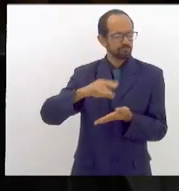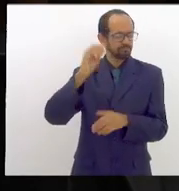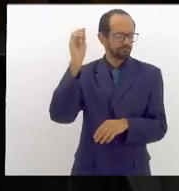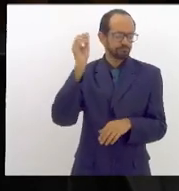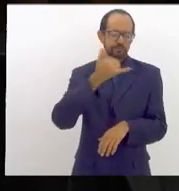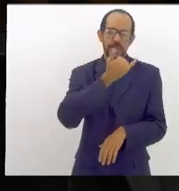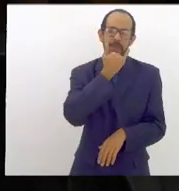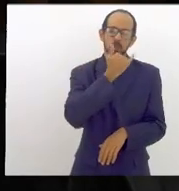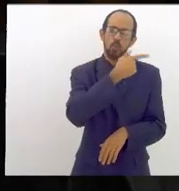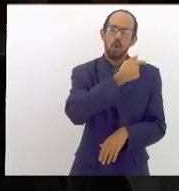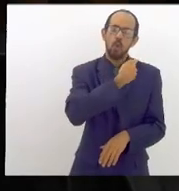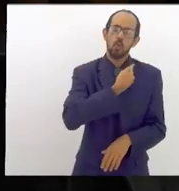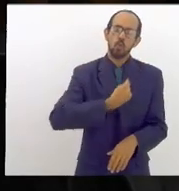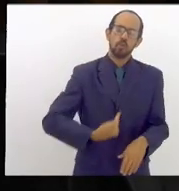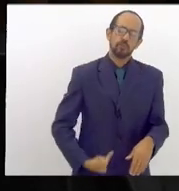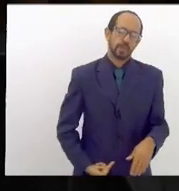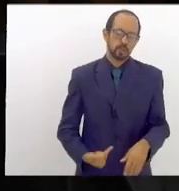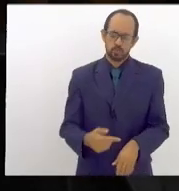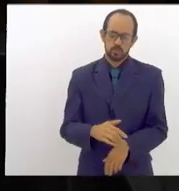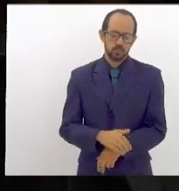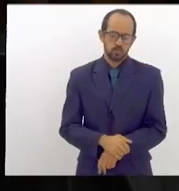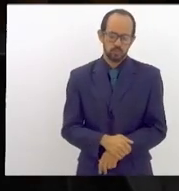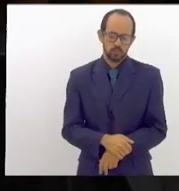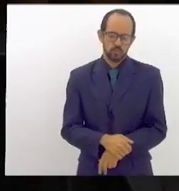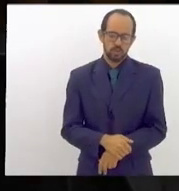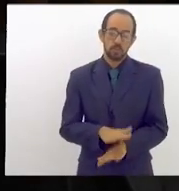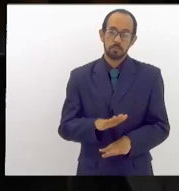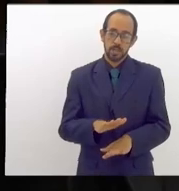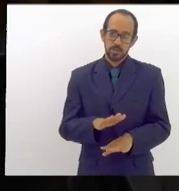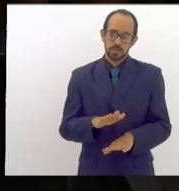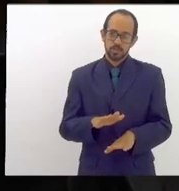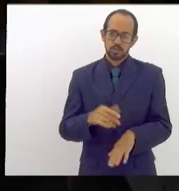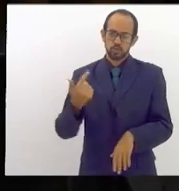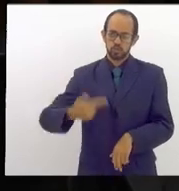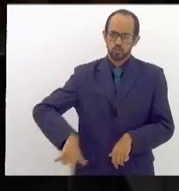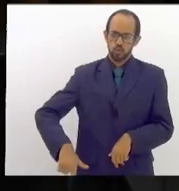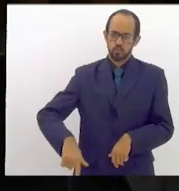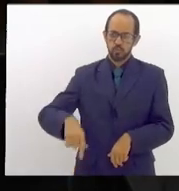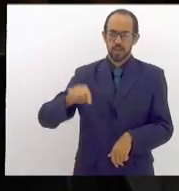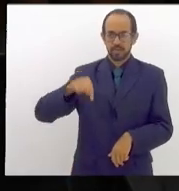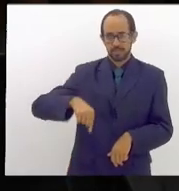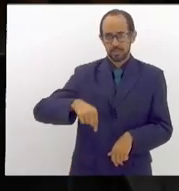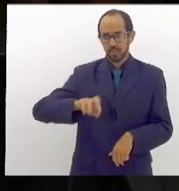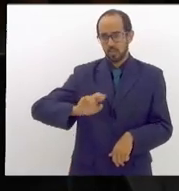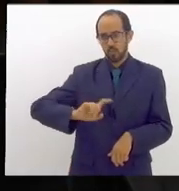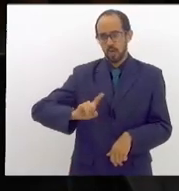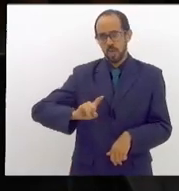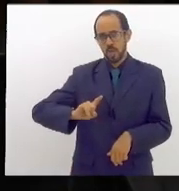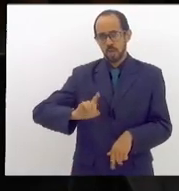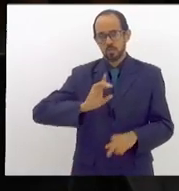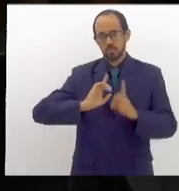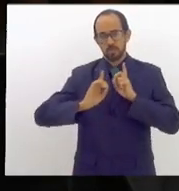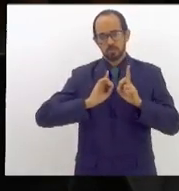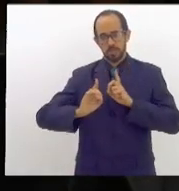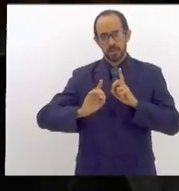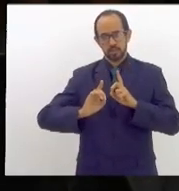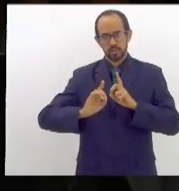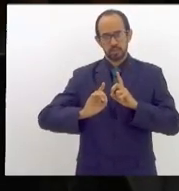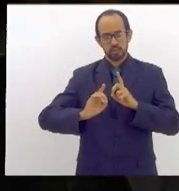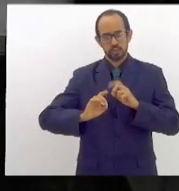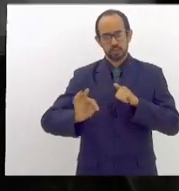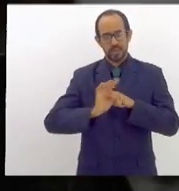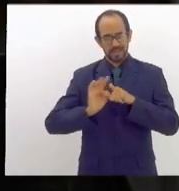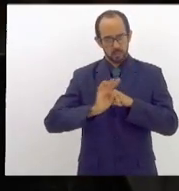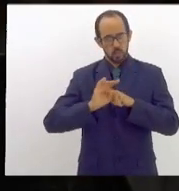mas mais uma vez como o debate aqui não é exclusivamente técnico em debate político eu pergunto